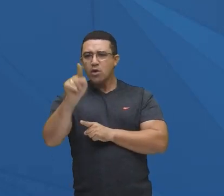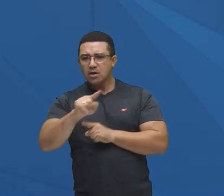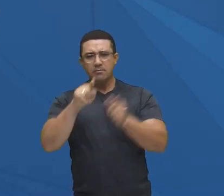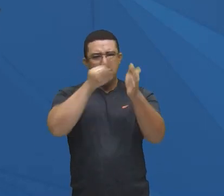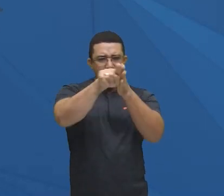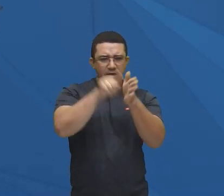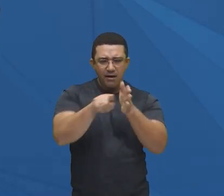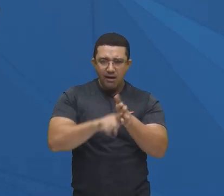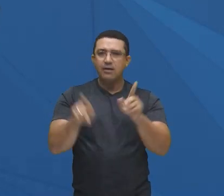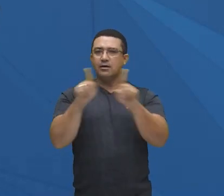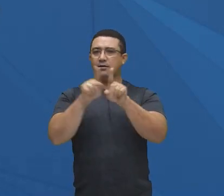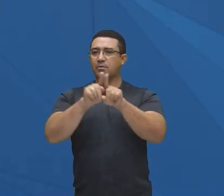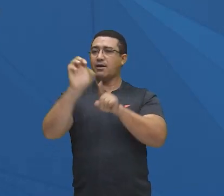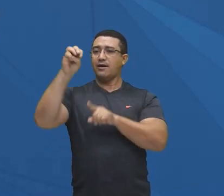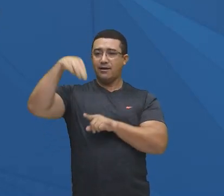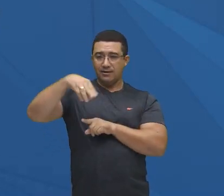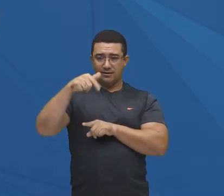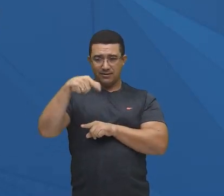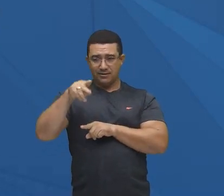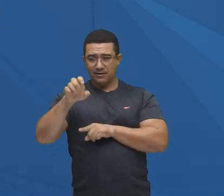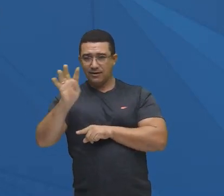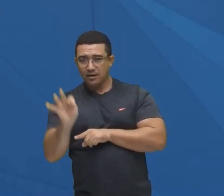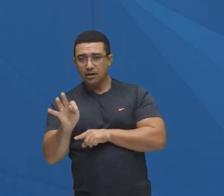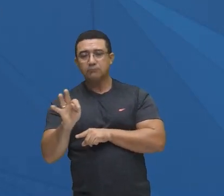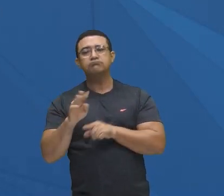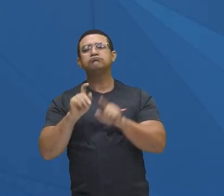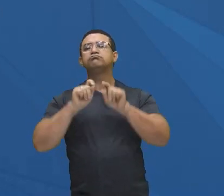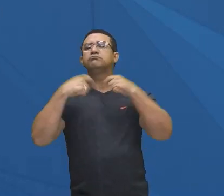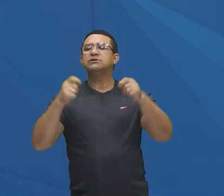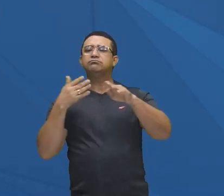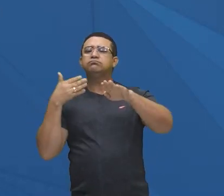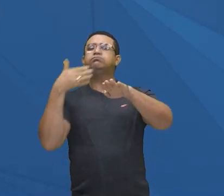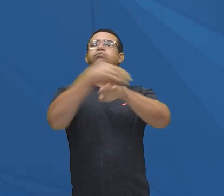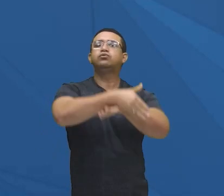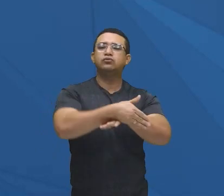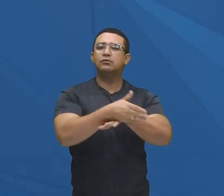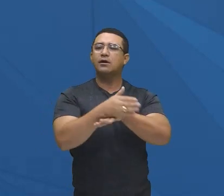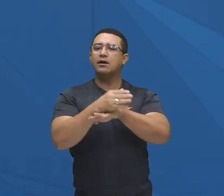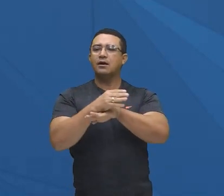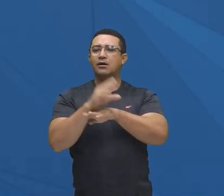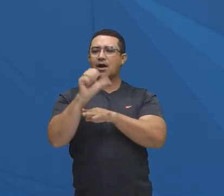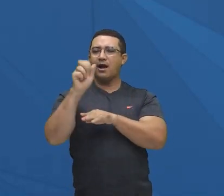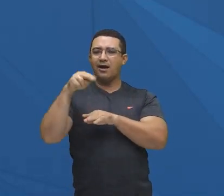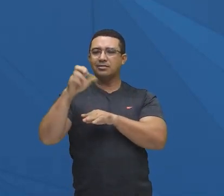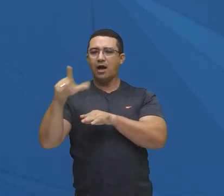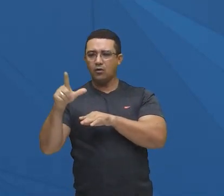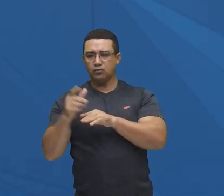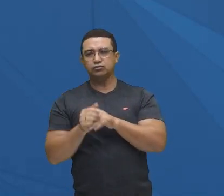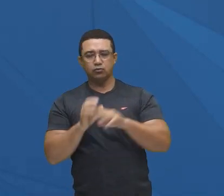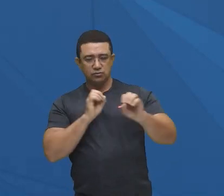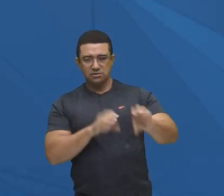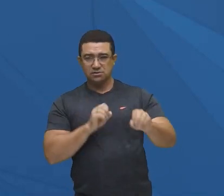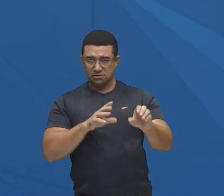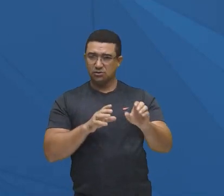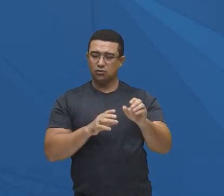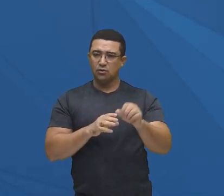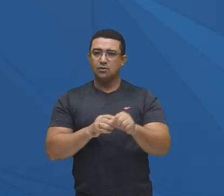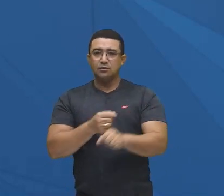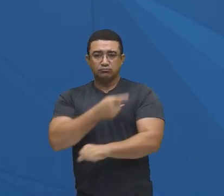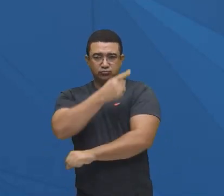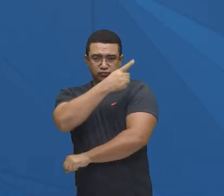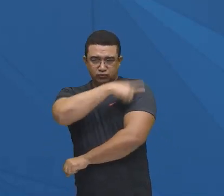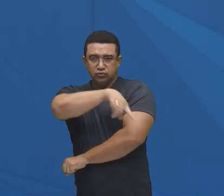o seguinte: entrar no canal do Ensino Fundamental, tá? De 6º ao 9º, no aplicativo Aula em